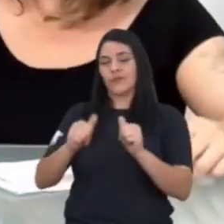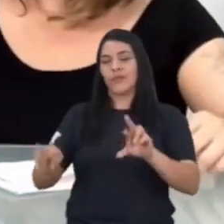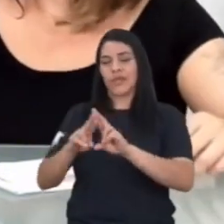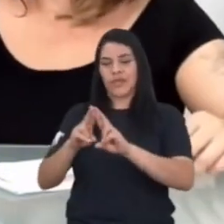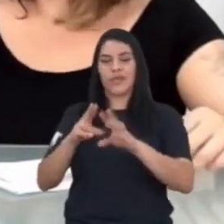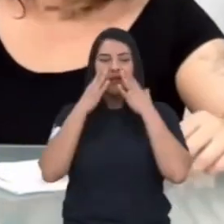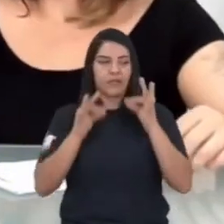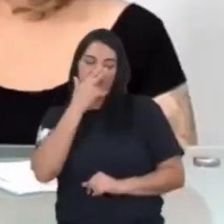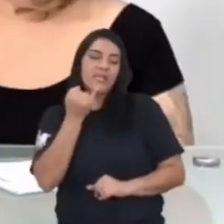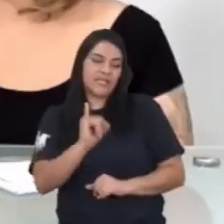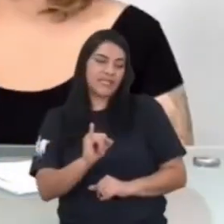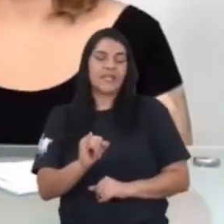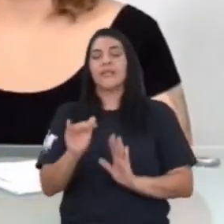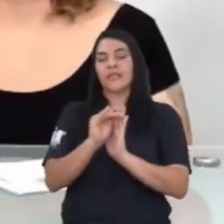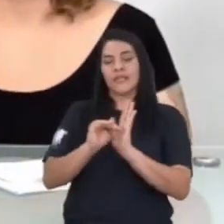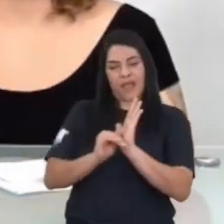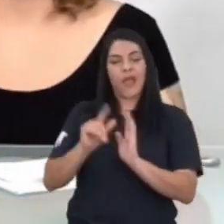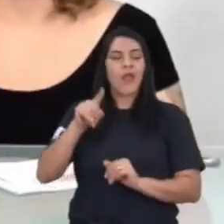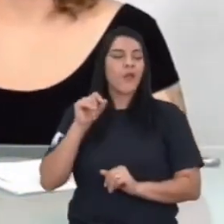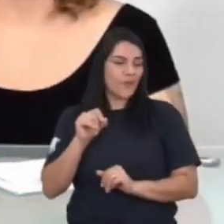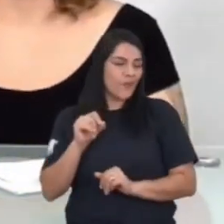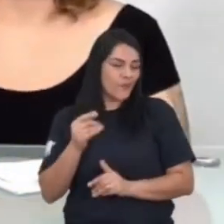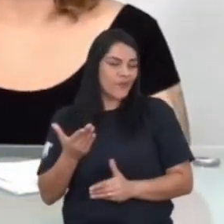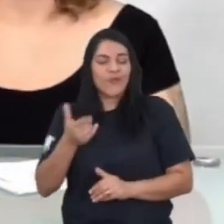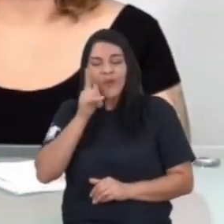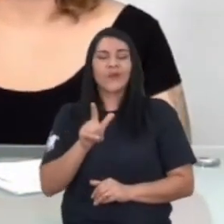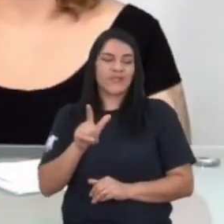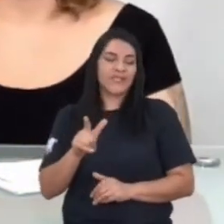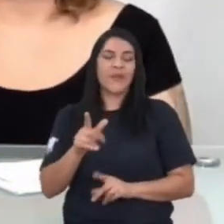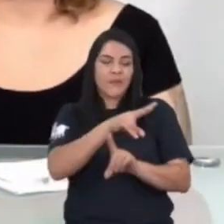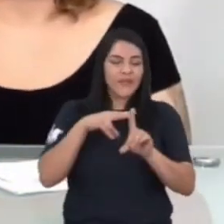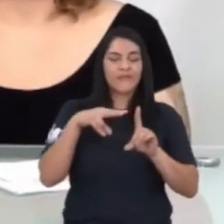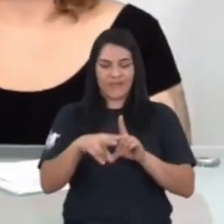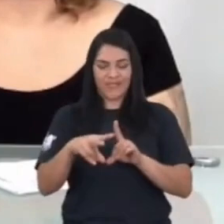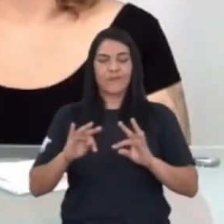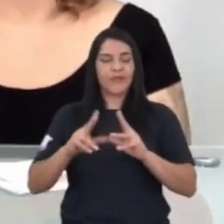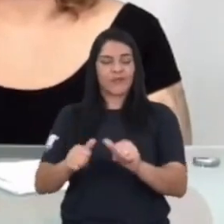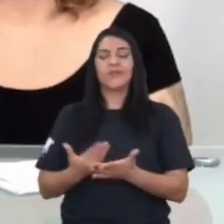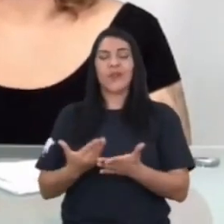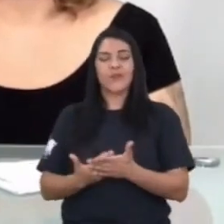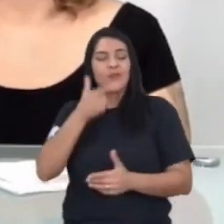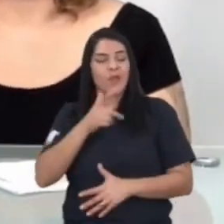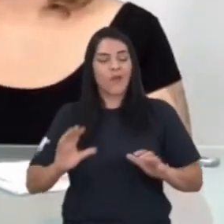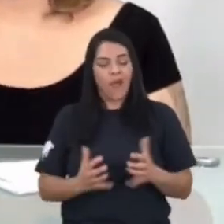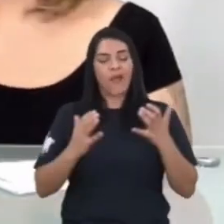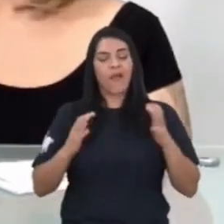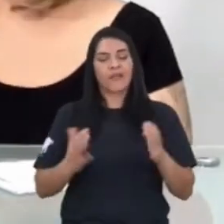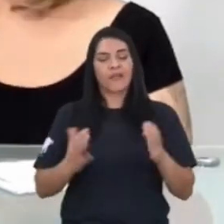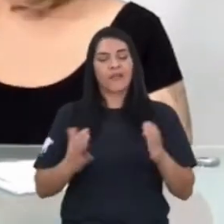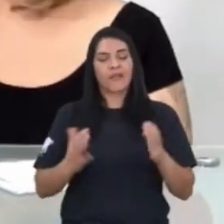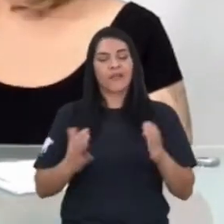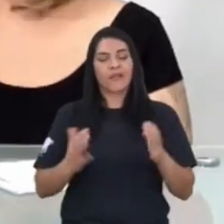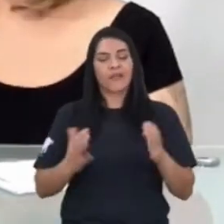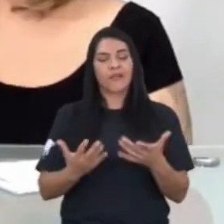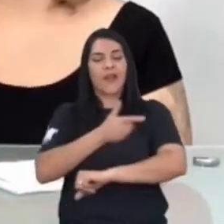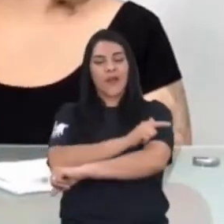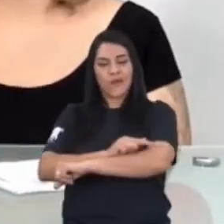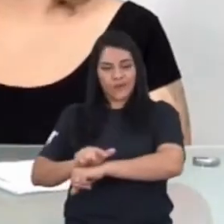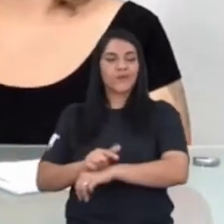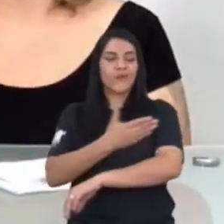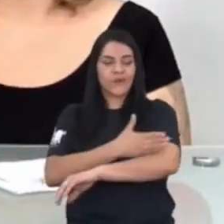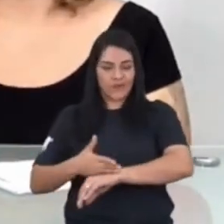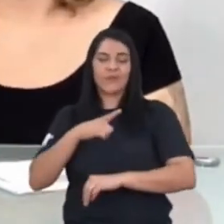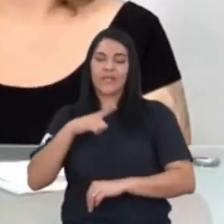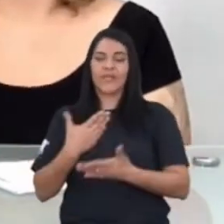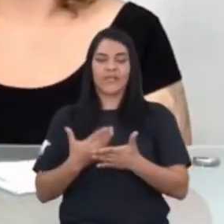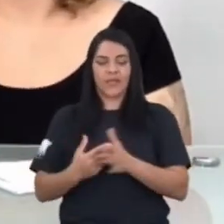em olhar para as tarefas, em melhorar. A tarefa gamificada deu uma outra perspectiva para que os alunos possam engajar, né, para criar esse hábito de estudos. Nós vamos ouvir